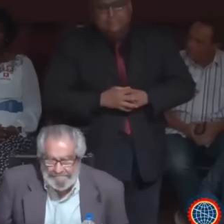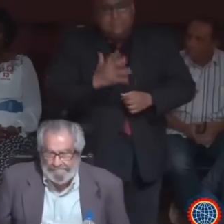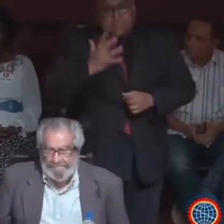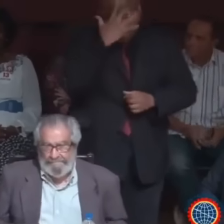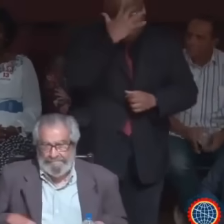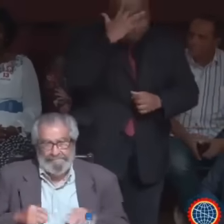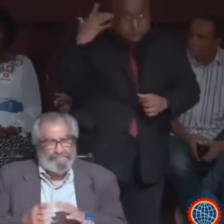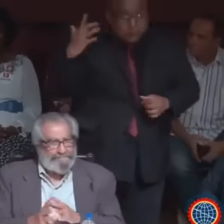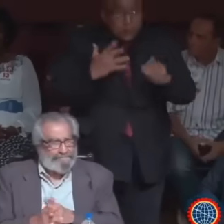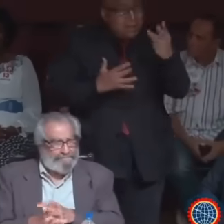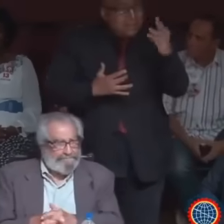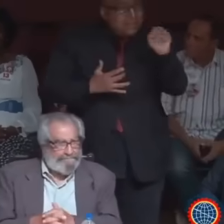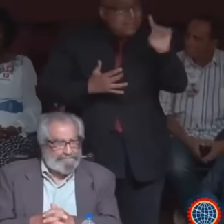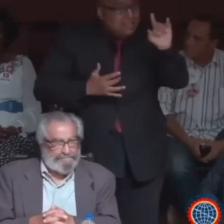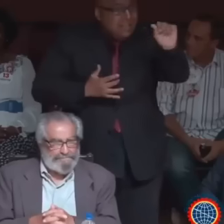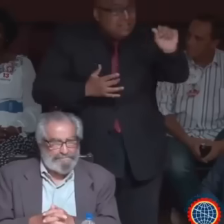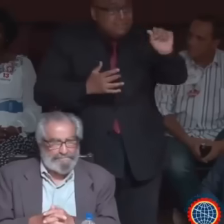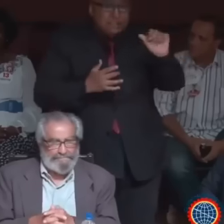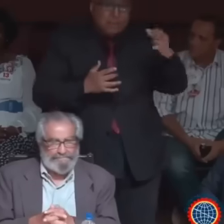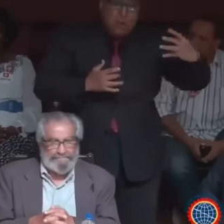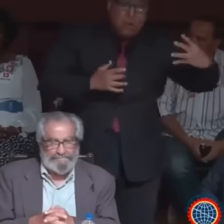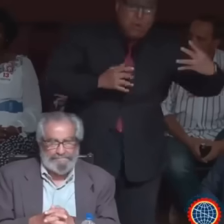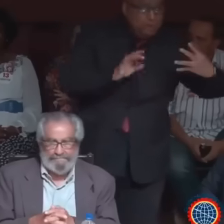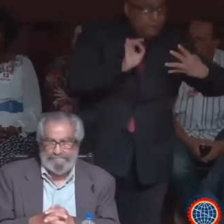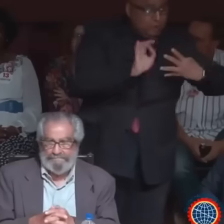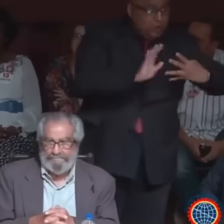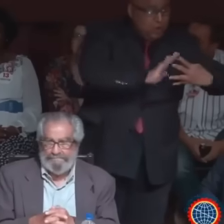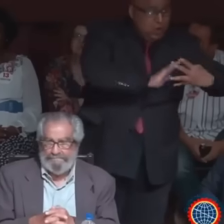Para quem há 30 dias atrás estava com 4,